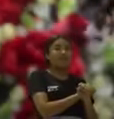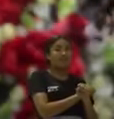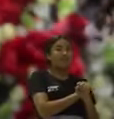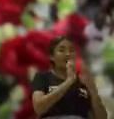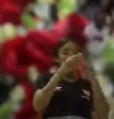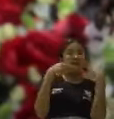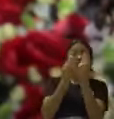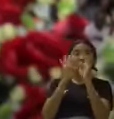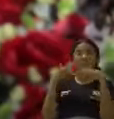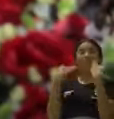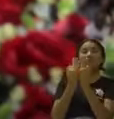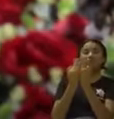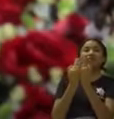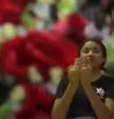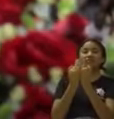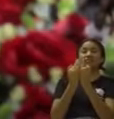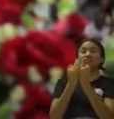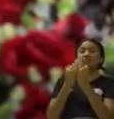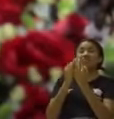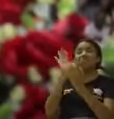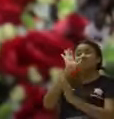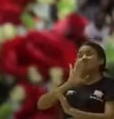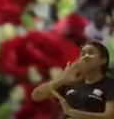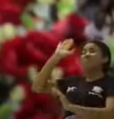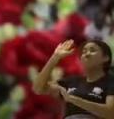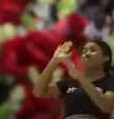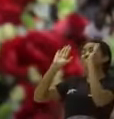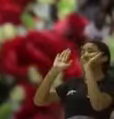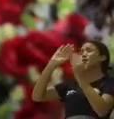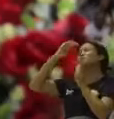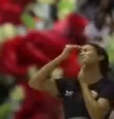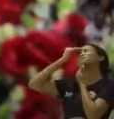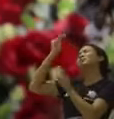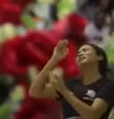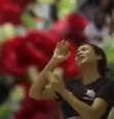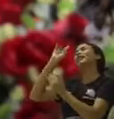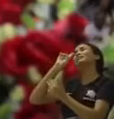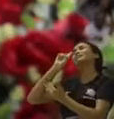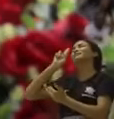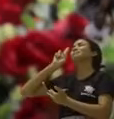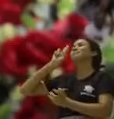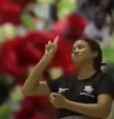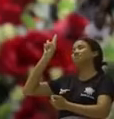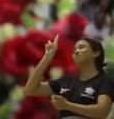família e levanto as mãos para o céu para dizer, obrigado, Senhor.